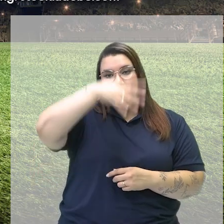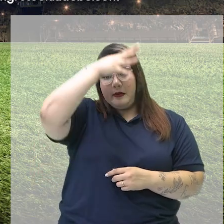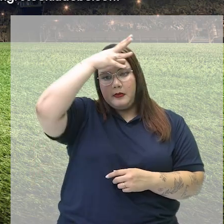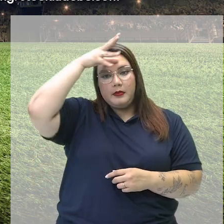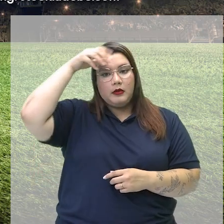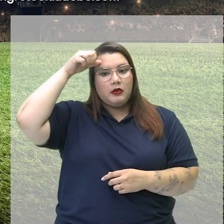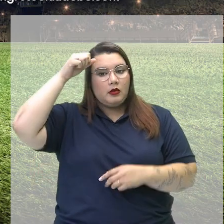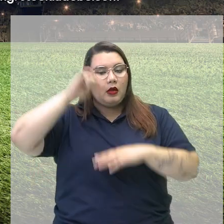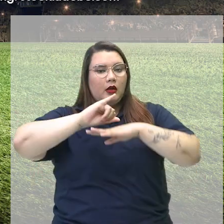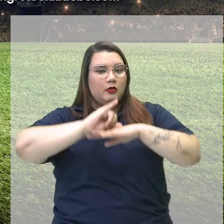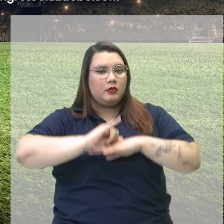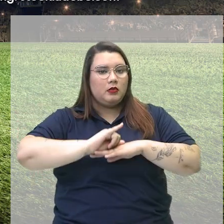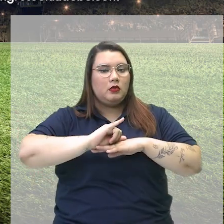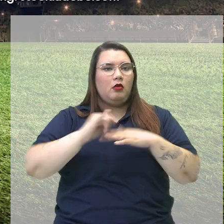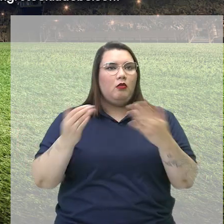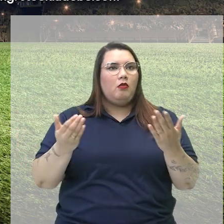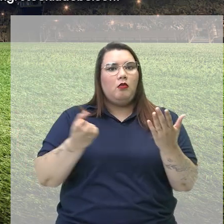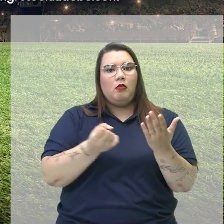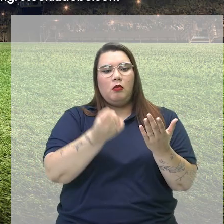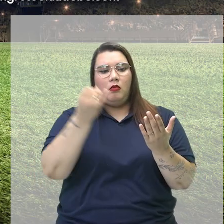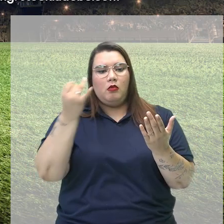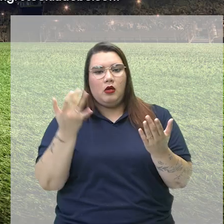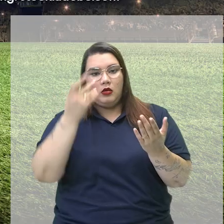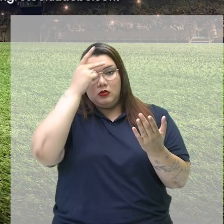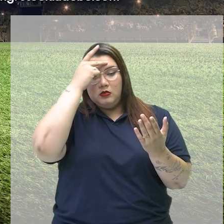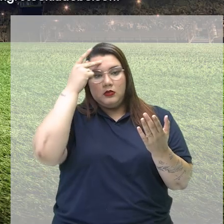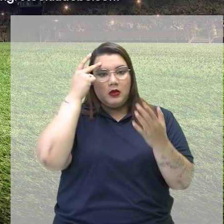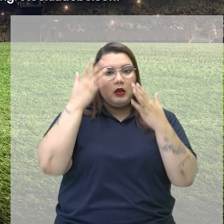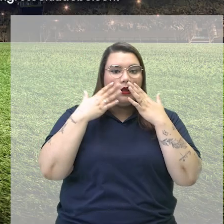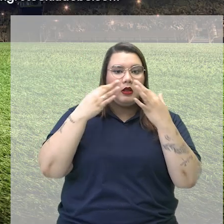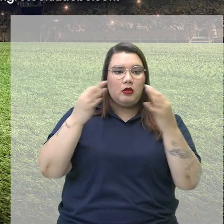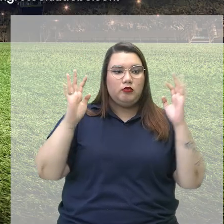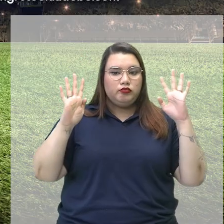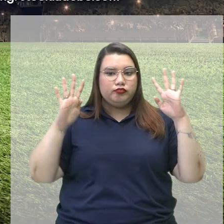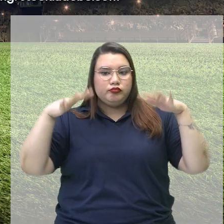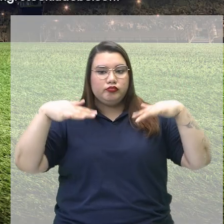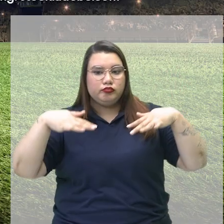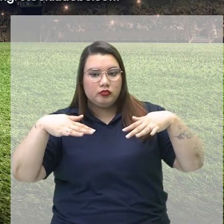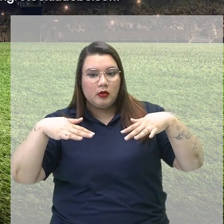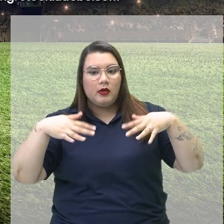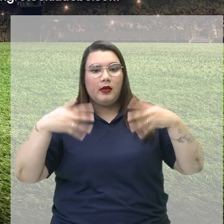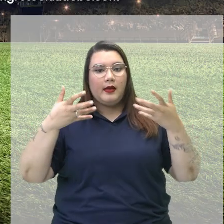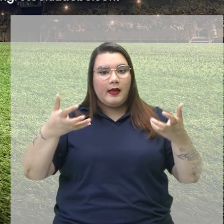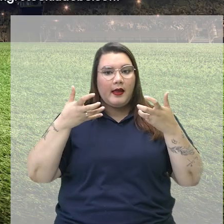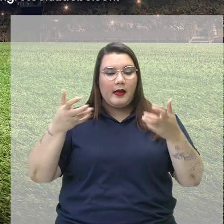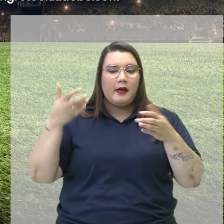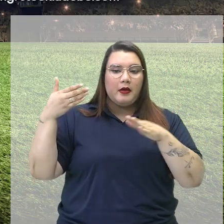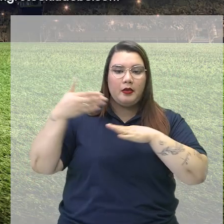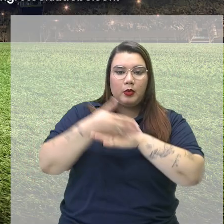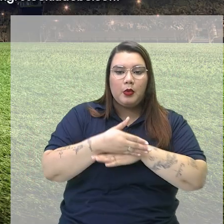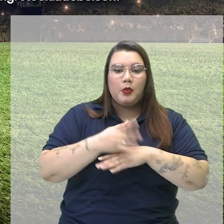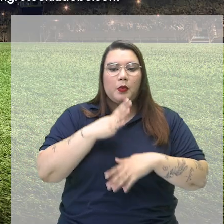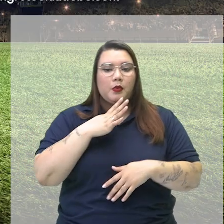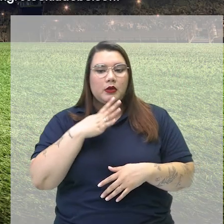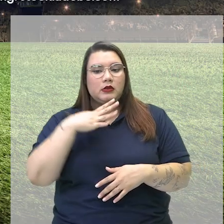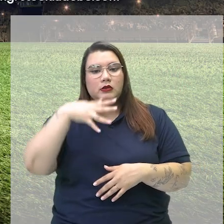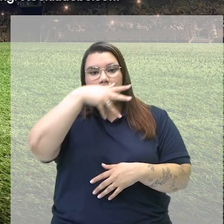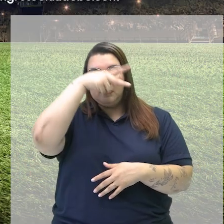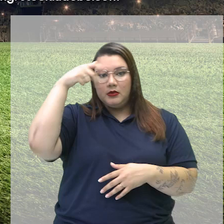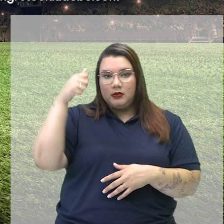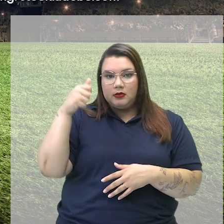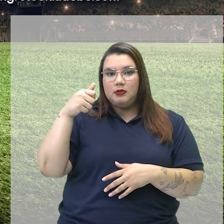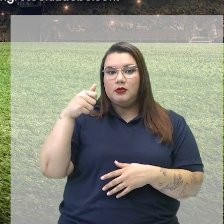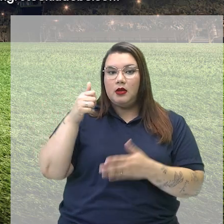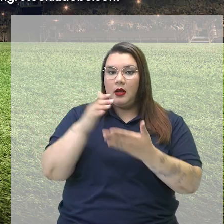Quantas pessoas se atentavam aqui para o Amazonas, né, queriam vir conhecer Manaus? algumas